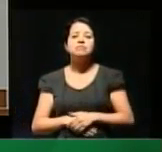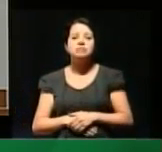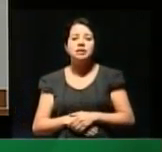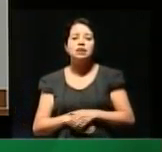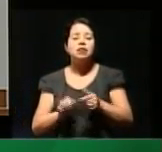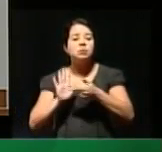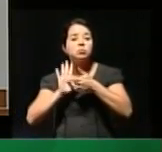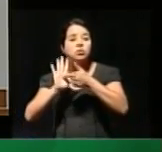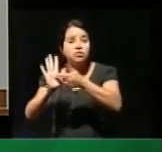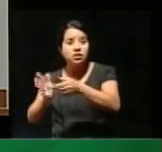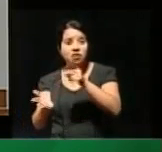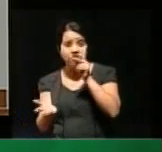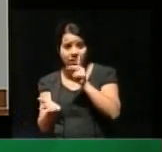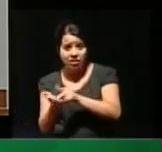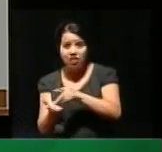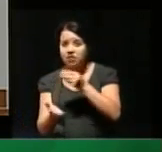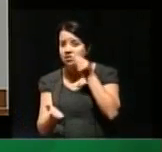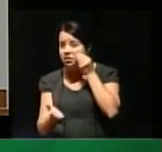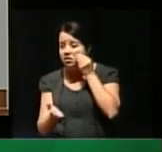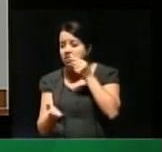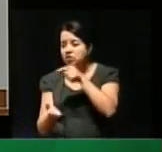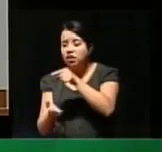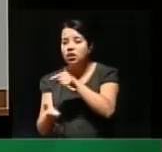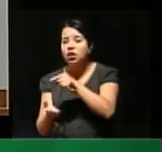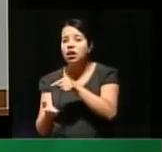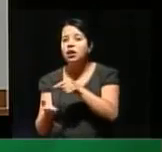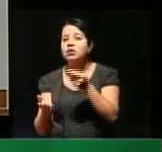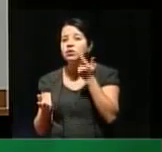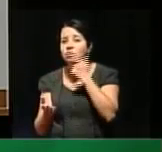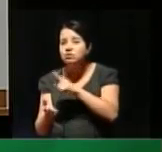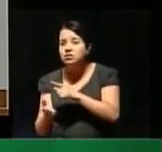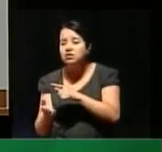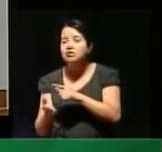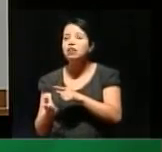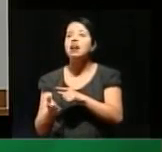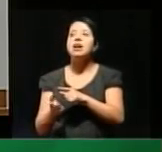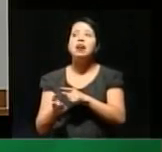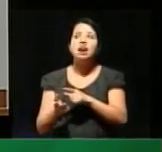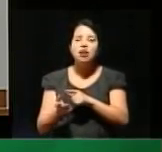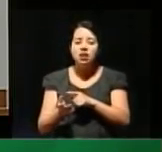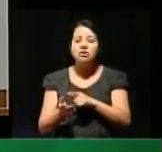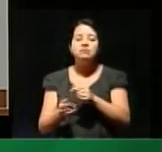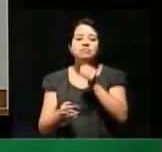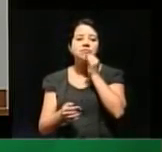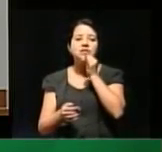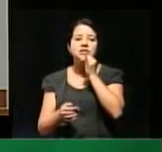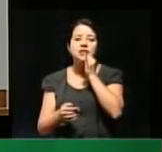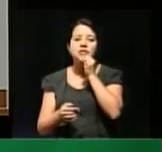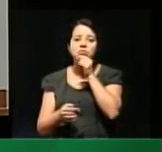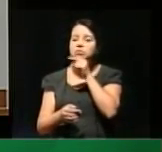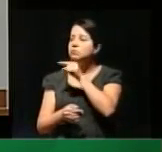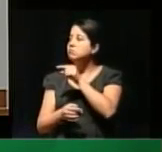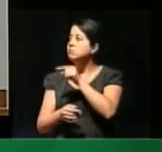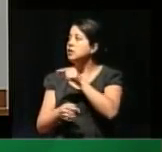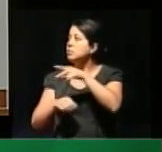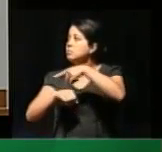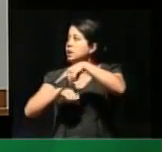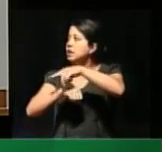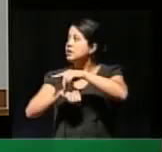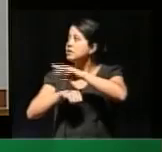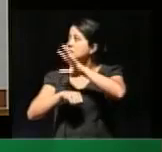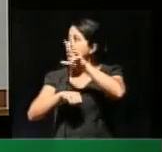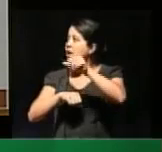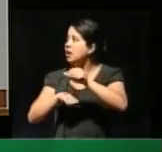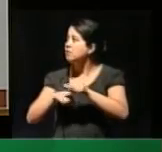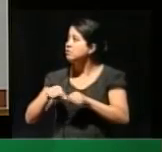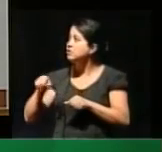verdade, esse é o caso do Malawi. Malawi é um país na África, no sul da África, em que o azul, a linha que sobe,